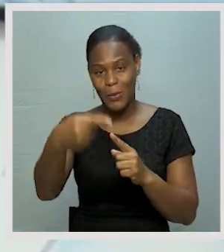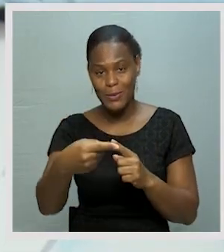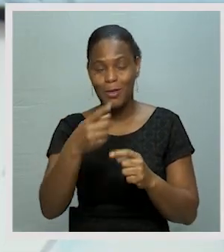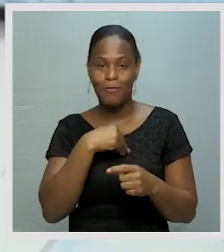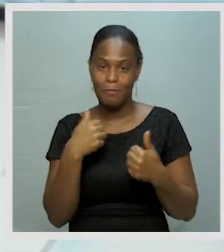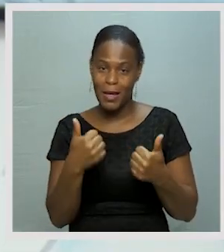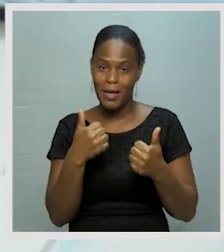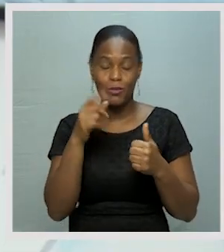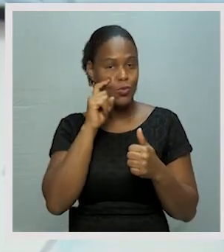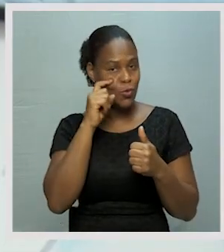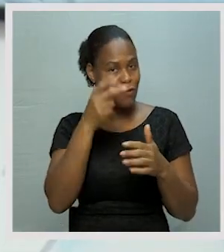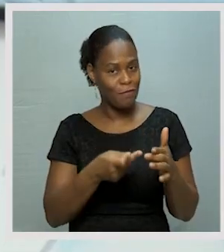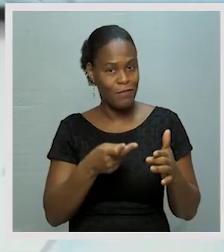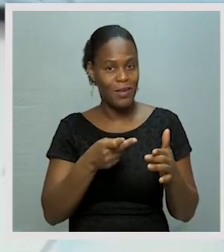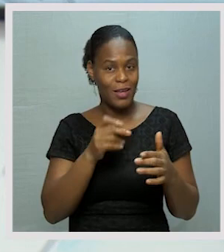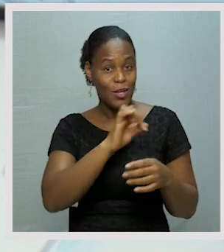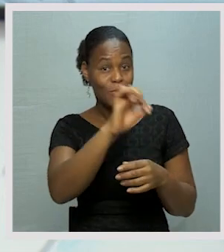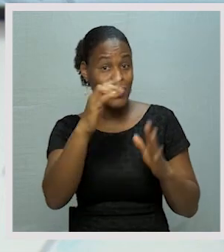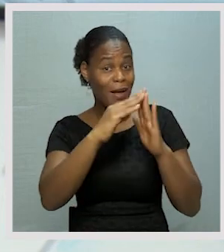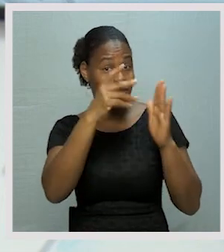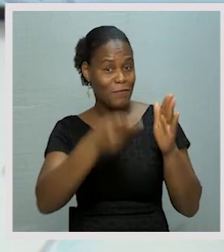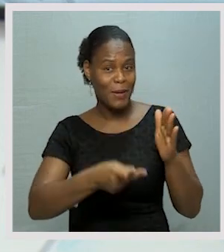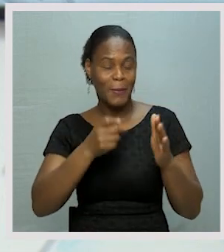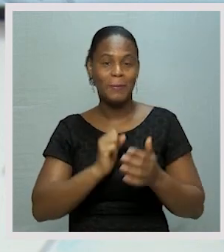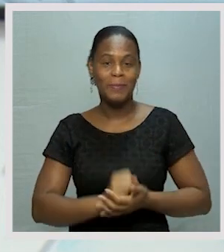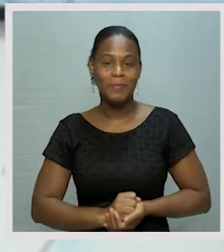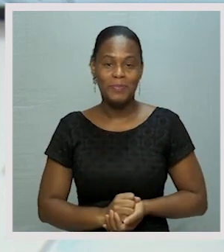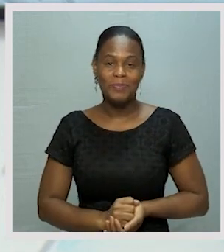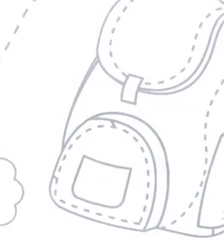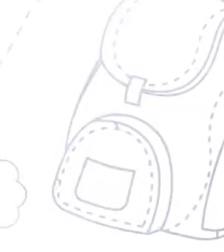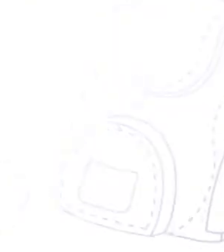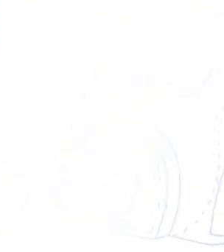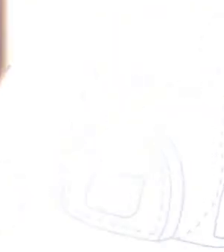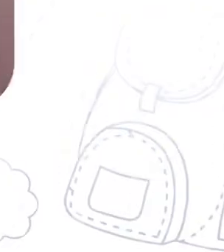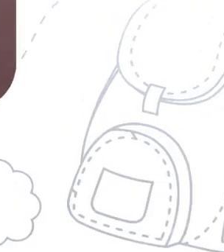próxima aula. Fiquem bem, fiquem seguros. Nós fica na casa.